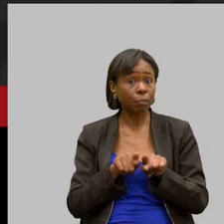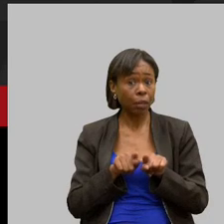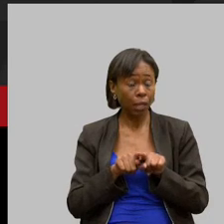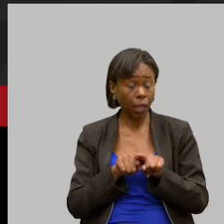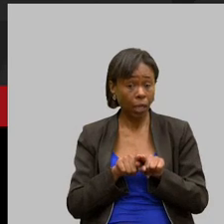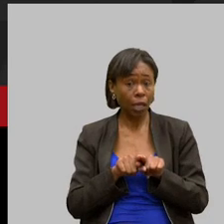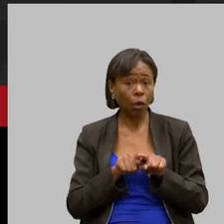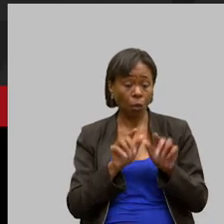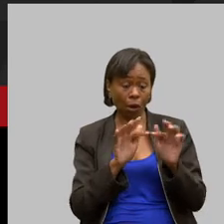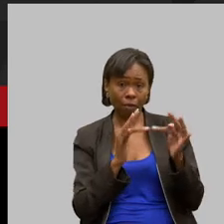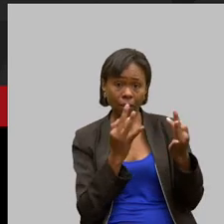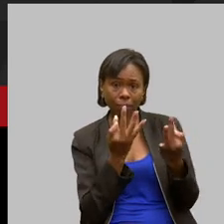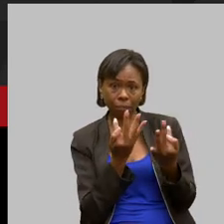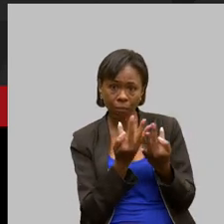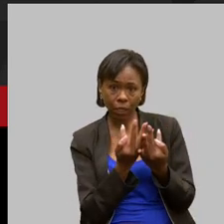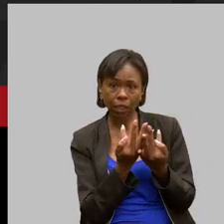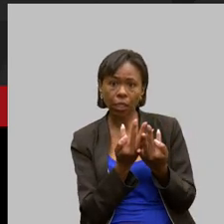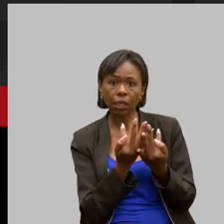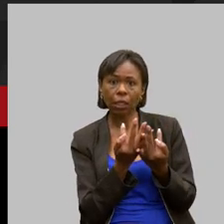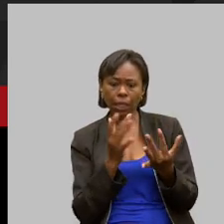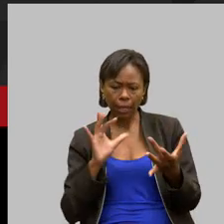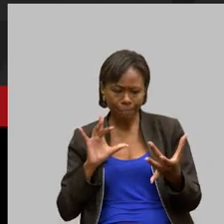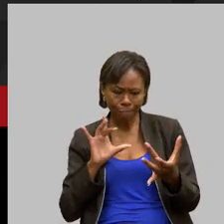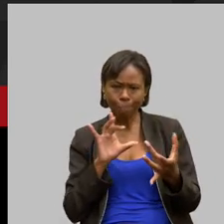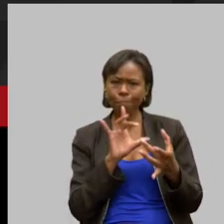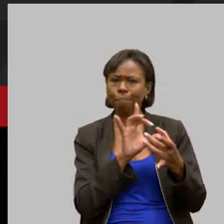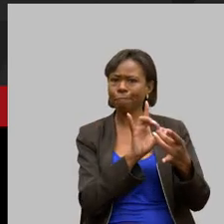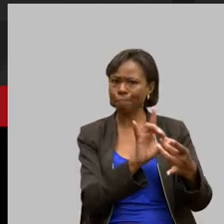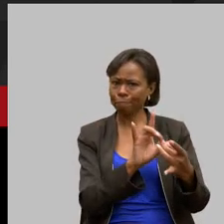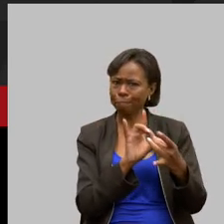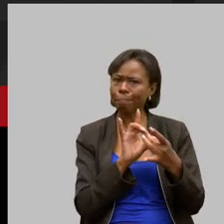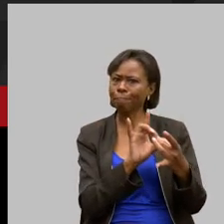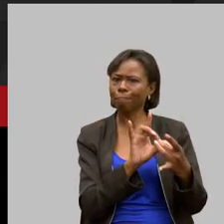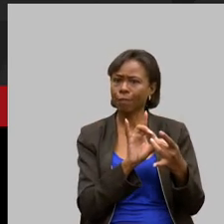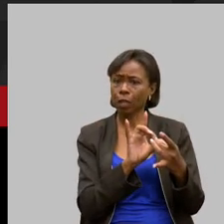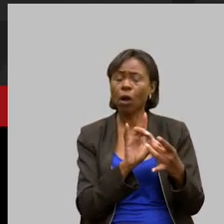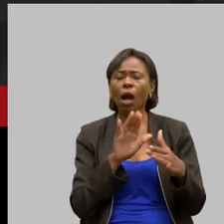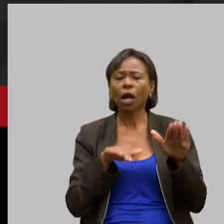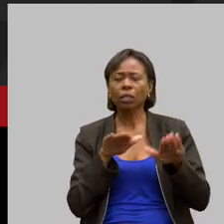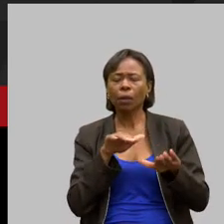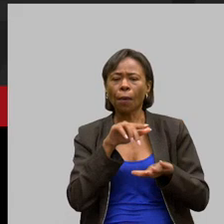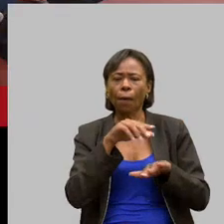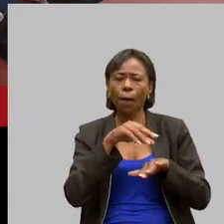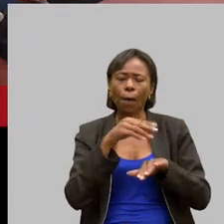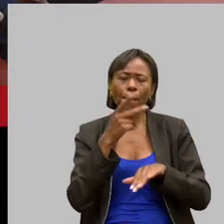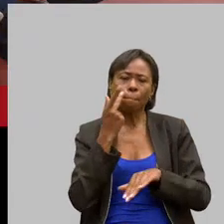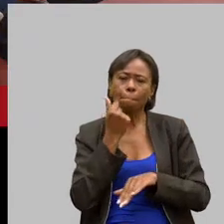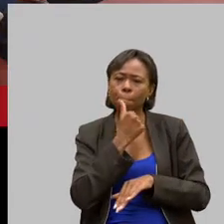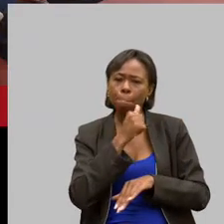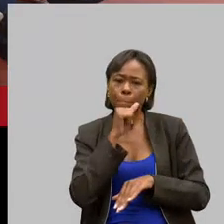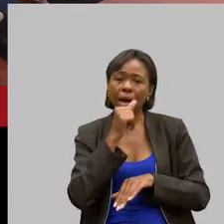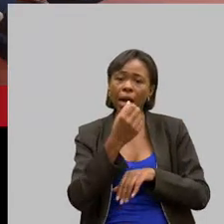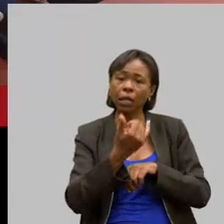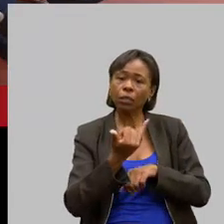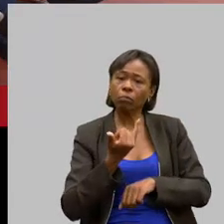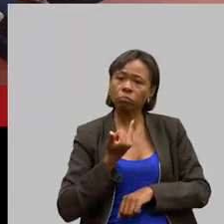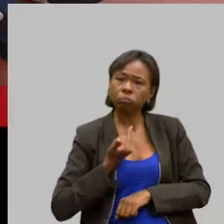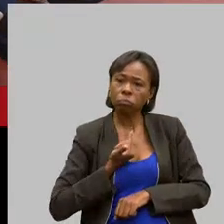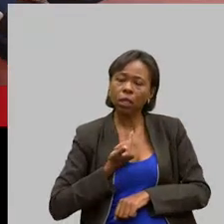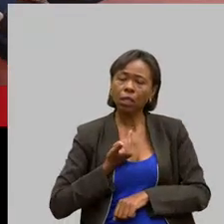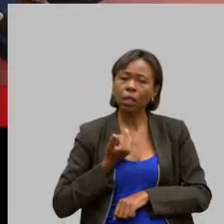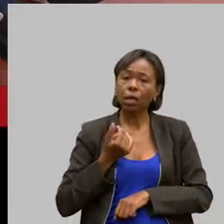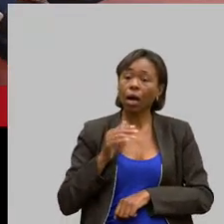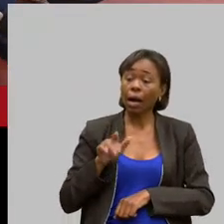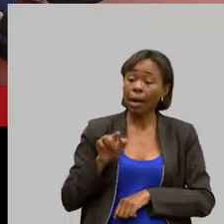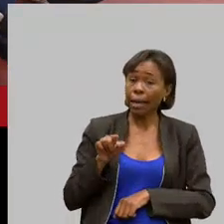né vocês muitas vezes os pais nos passam muitas dicas a questão da sensibilidade com a luz então no ligar o refletor